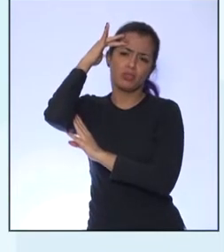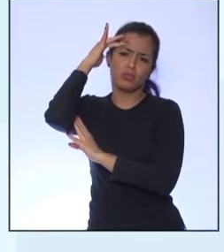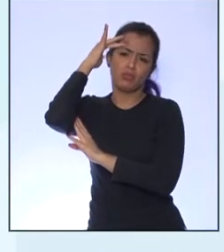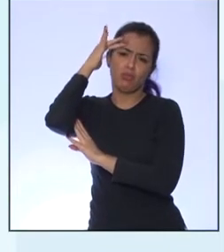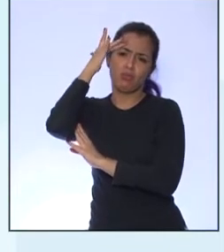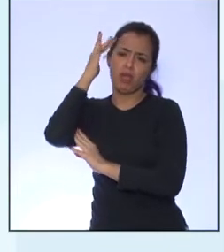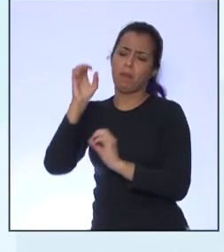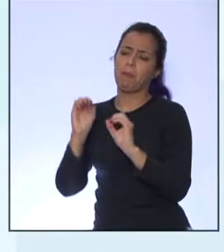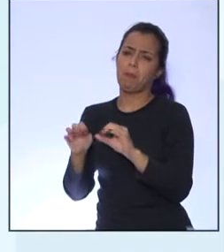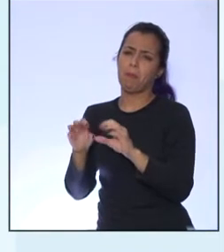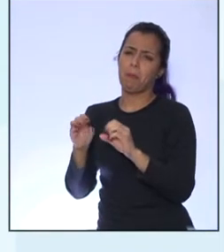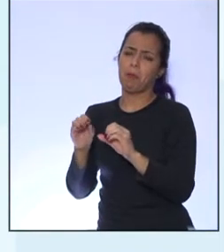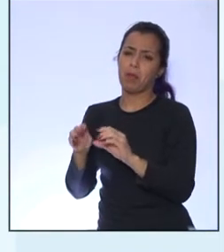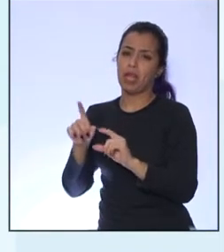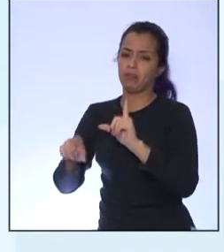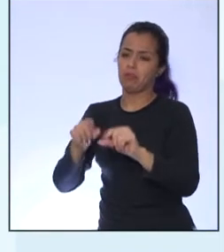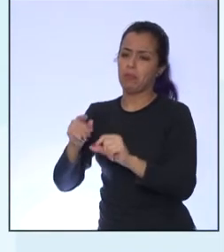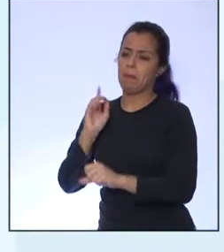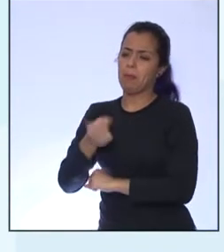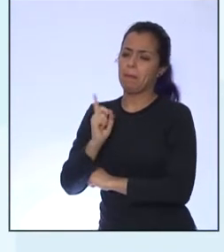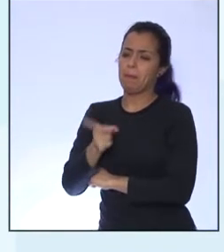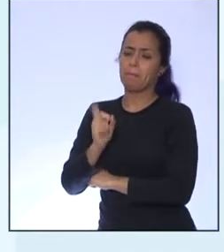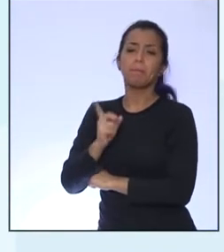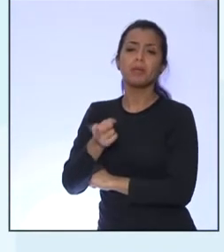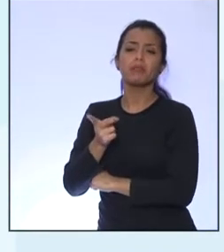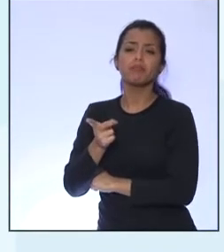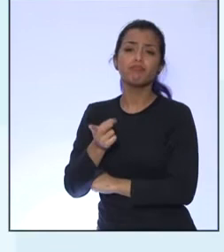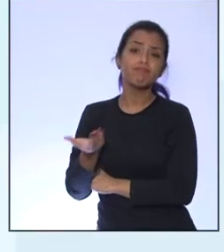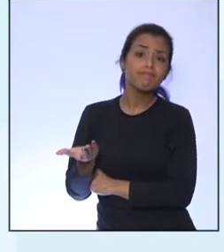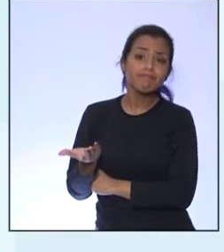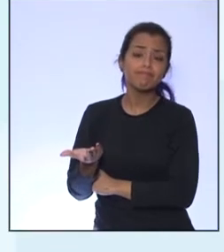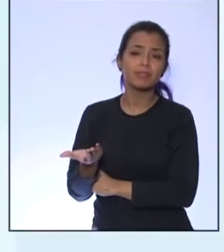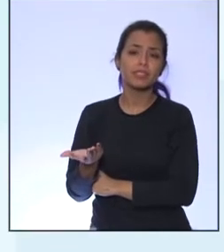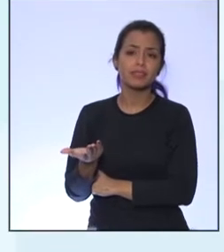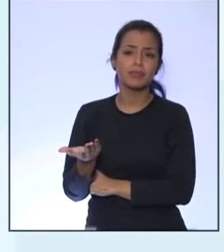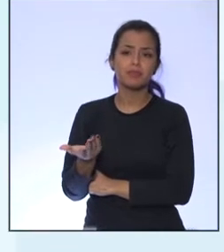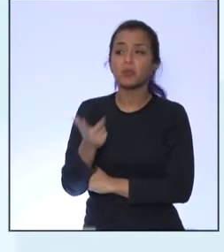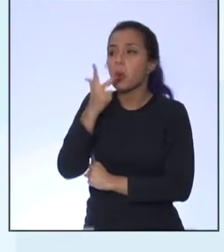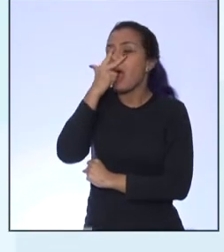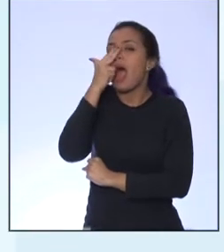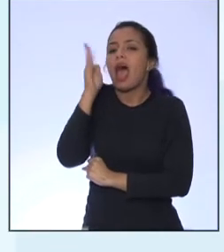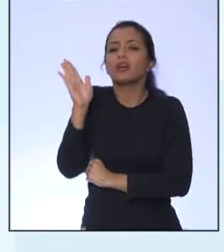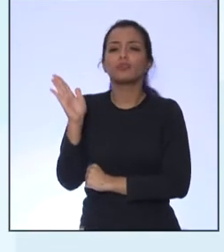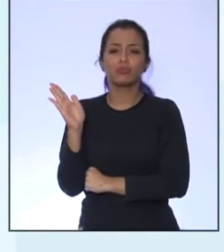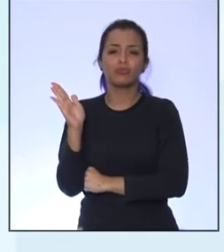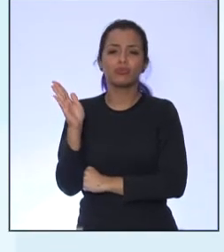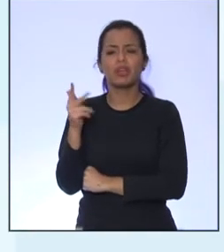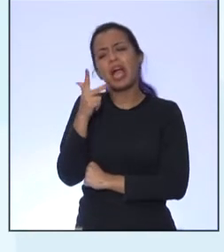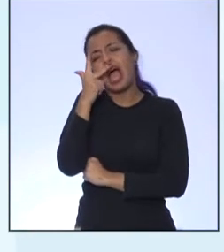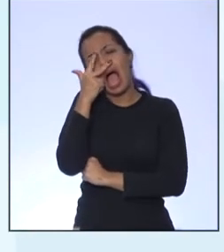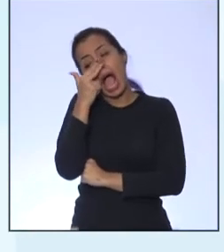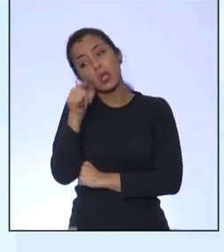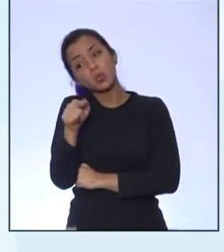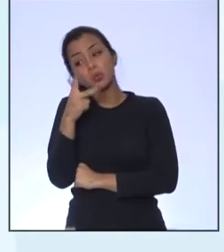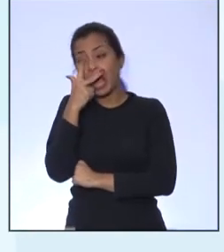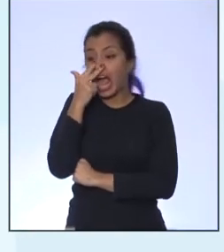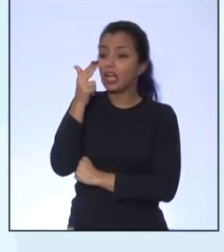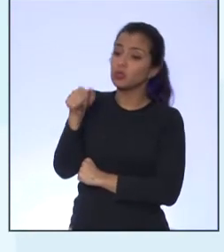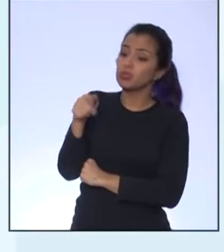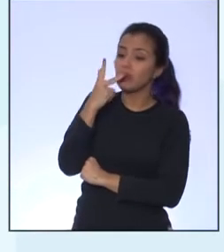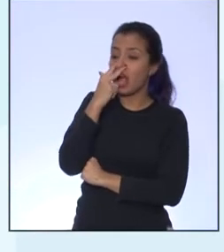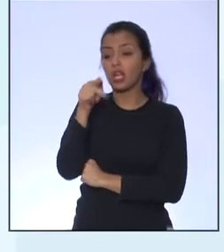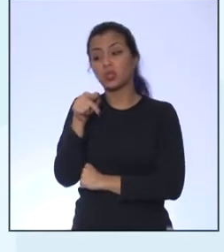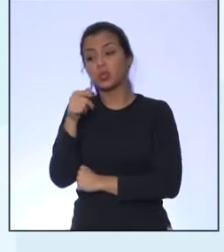alunos, né, tomar medidas e decisões no campo da educação com base em achismo. Eu acho que hoje, como